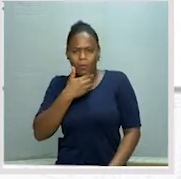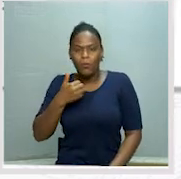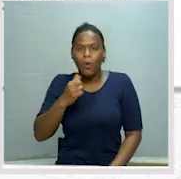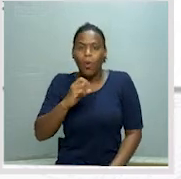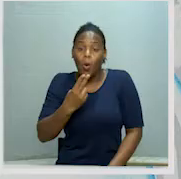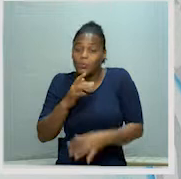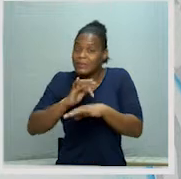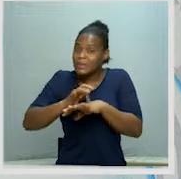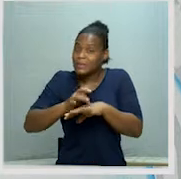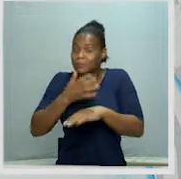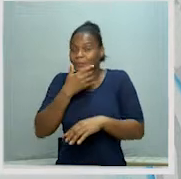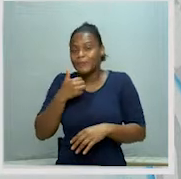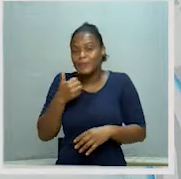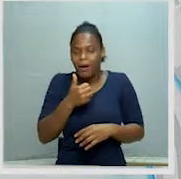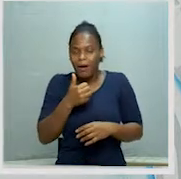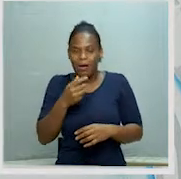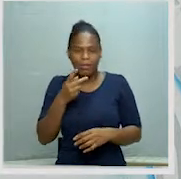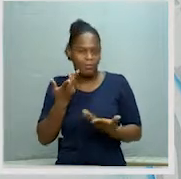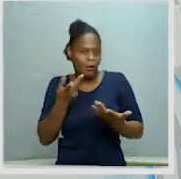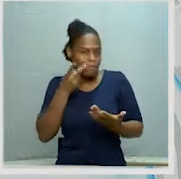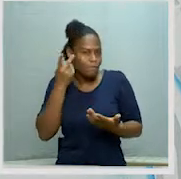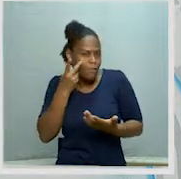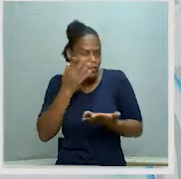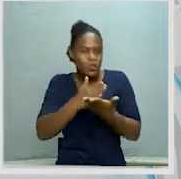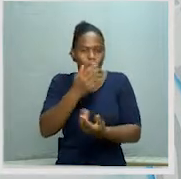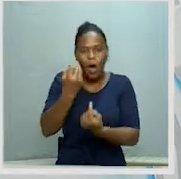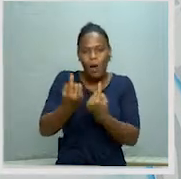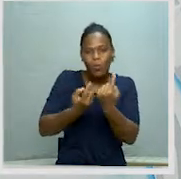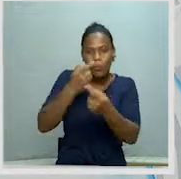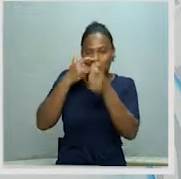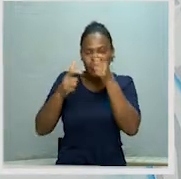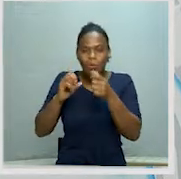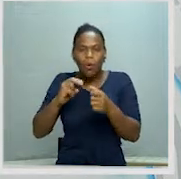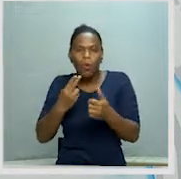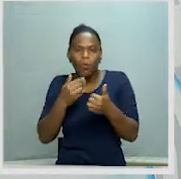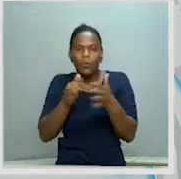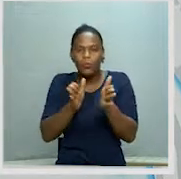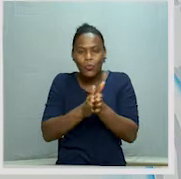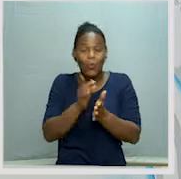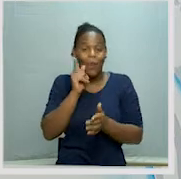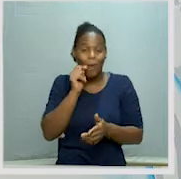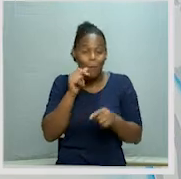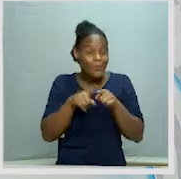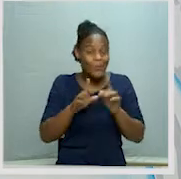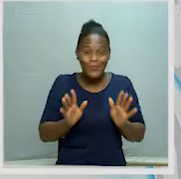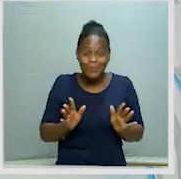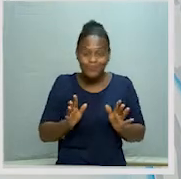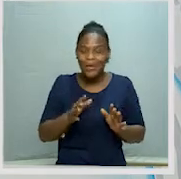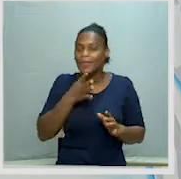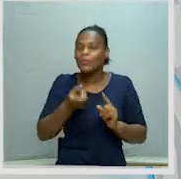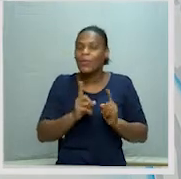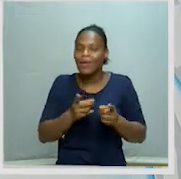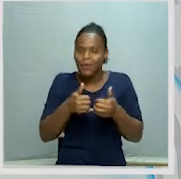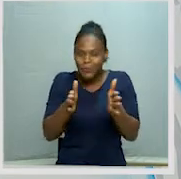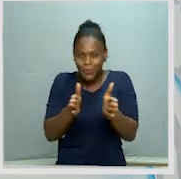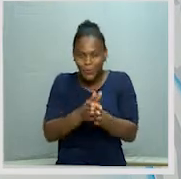a sensibilidade estética é vivenciada apenas por alguns ou por todos os homens? Aí diz o quê?